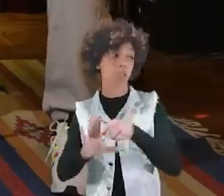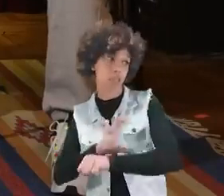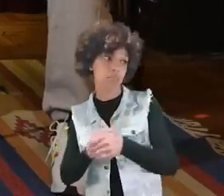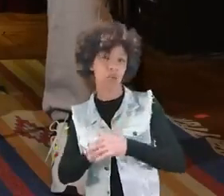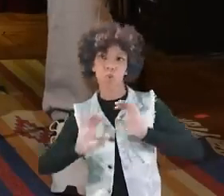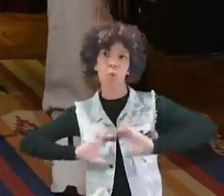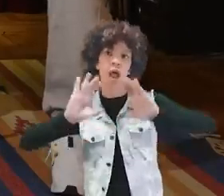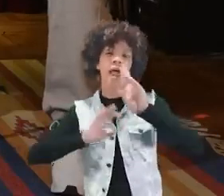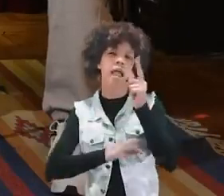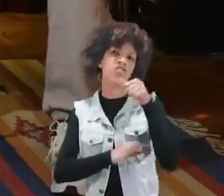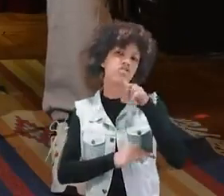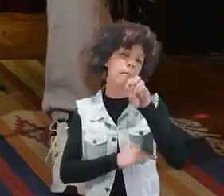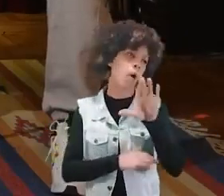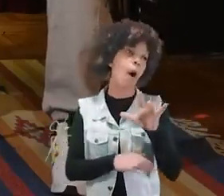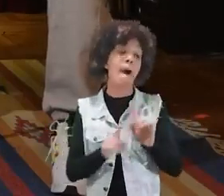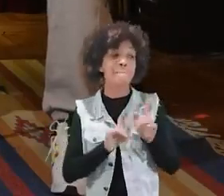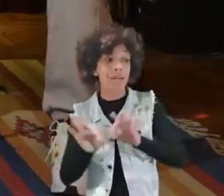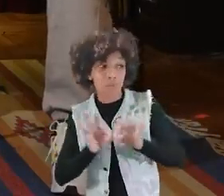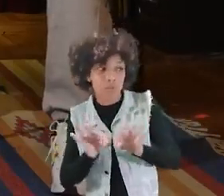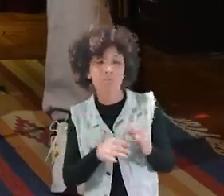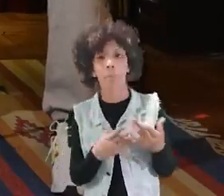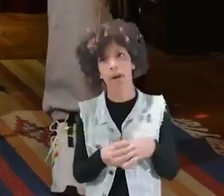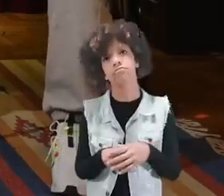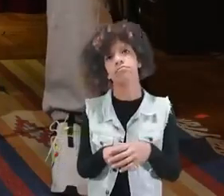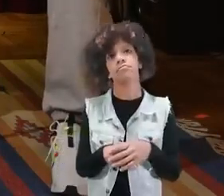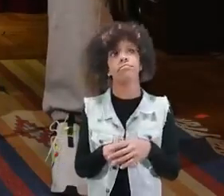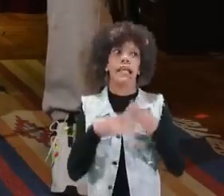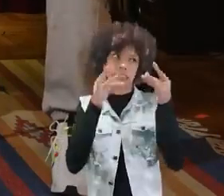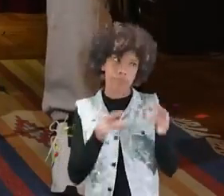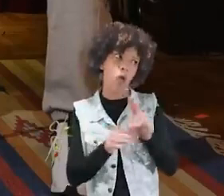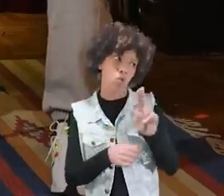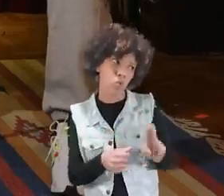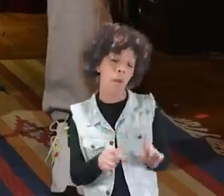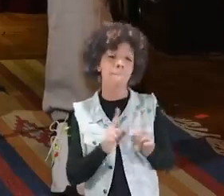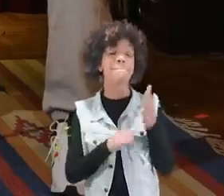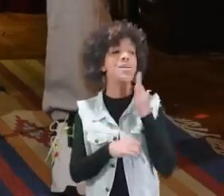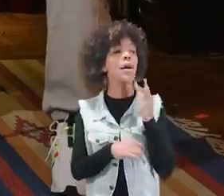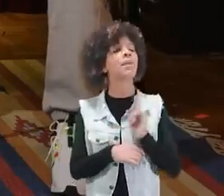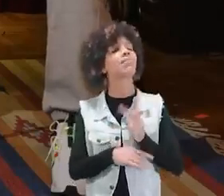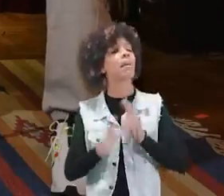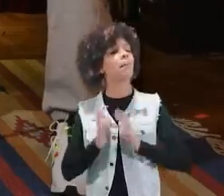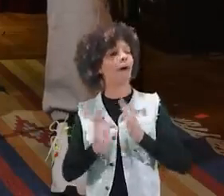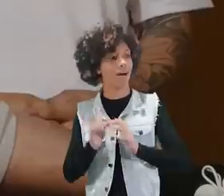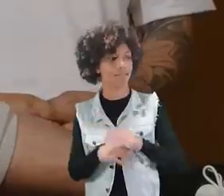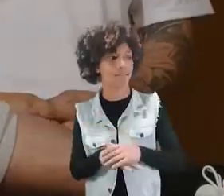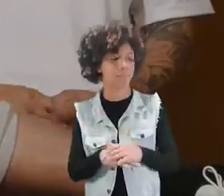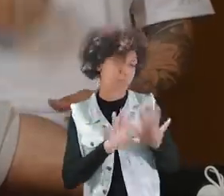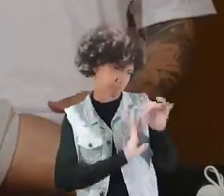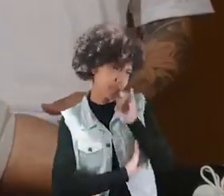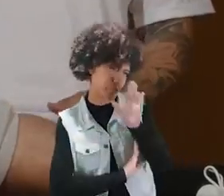campeonato de handebol Ah mas só que os organizadores do evento para não falar instituição que é sabem que vai ter sim